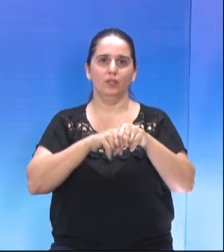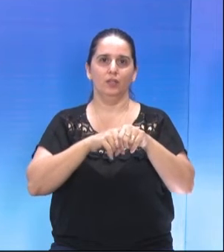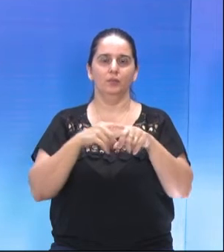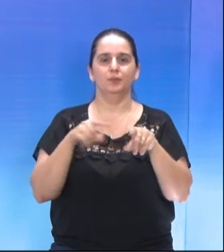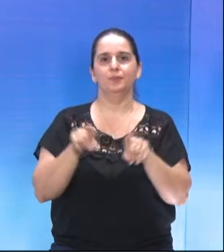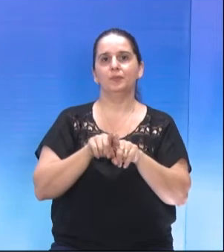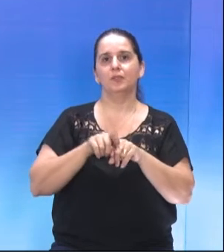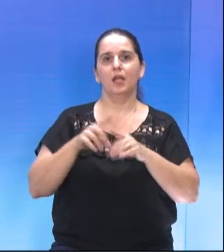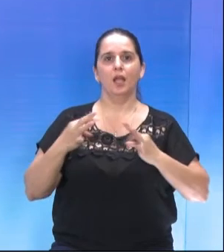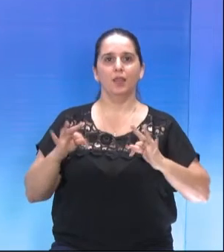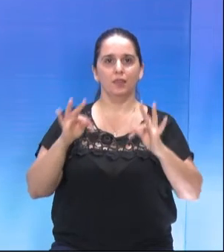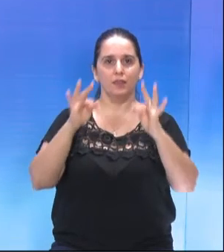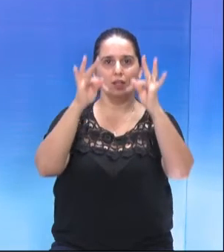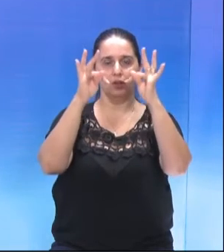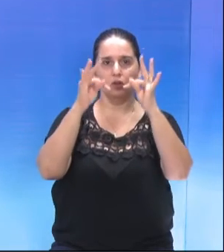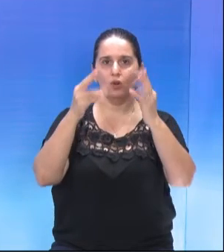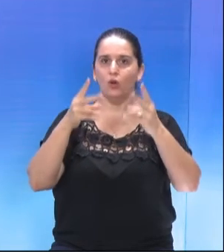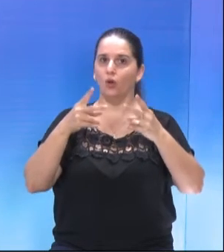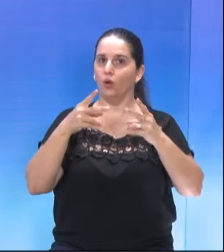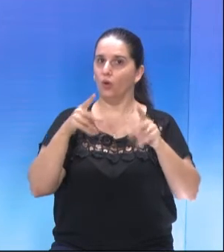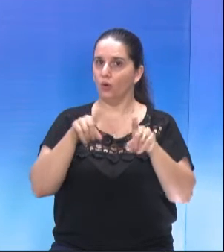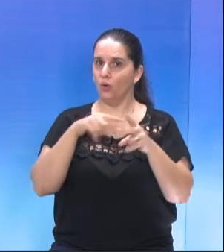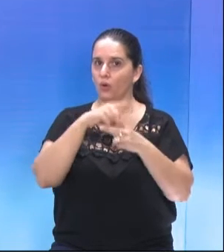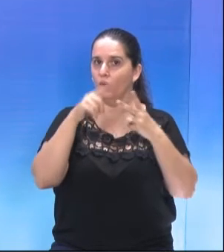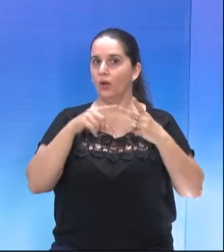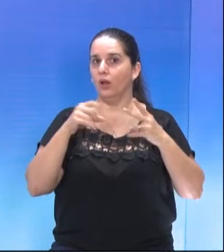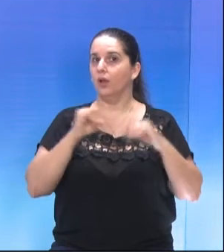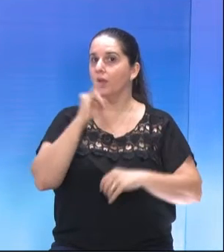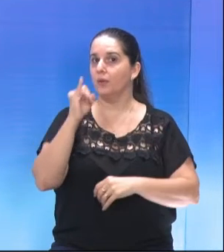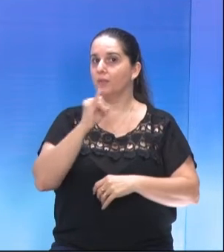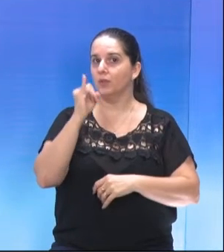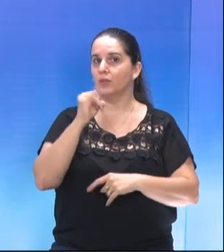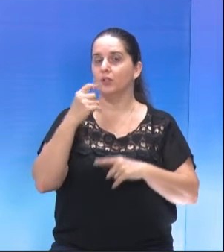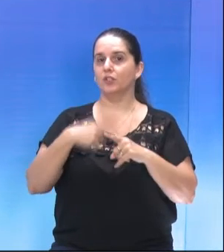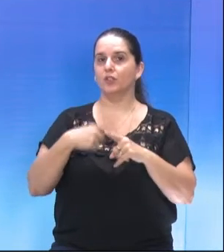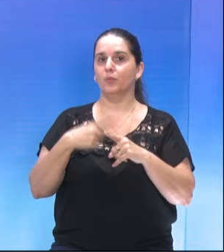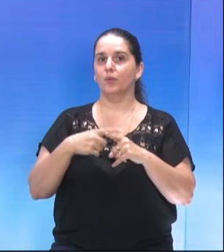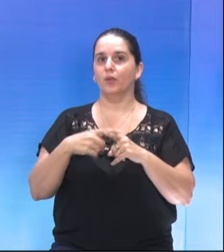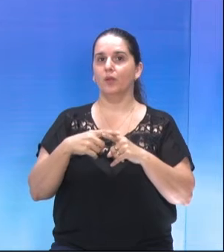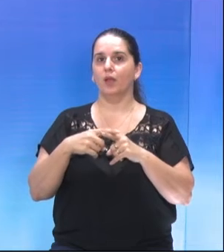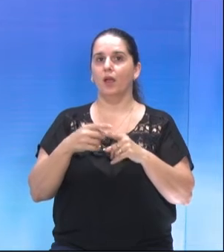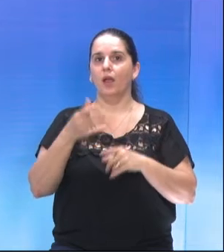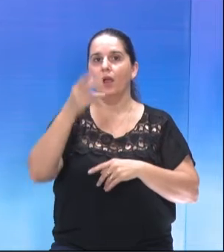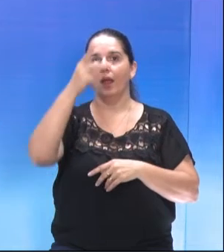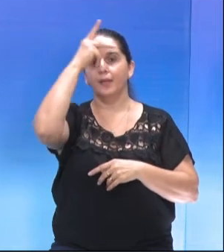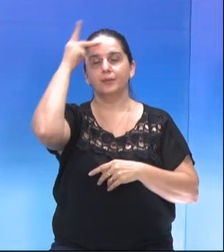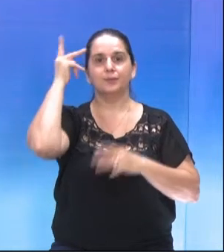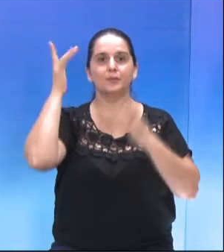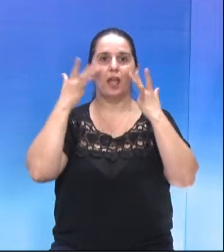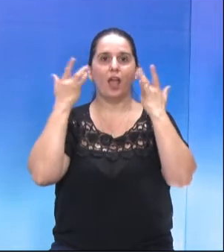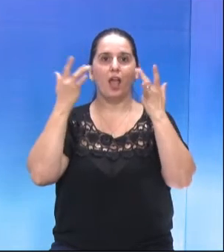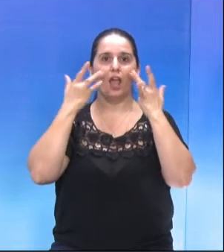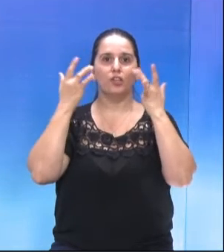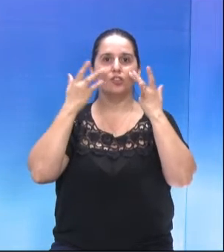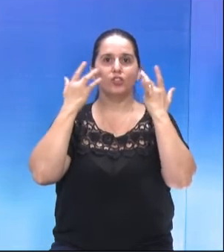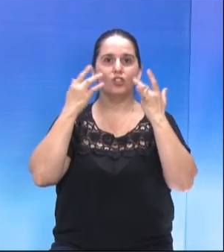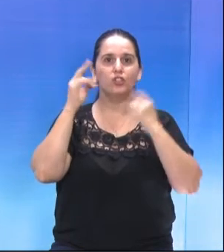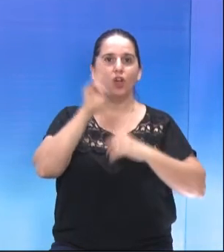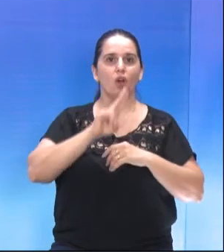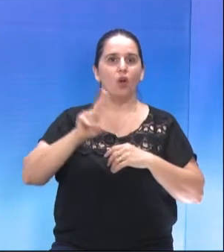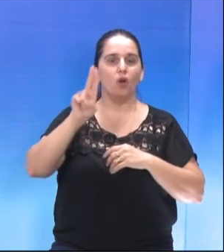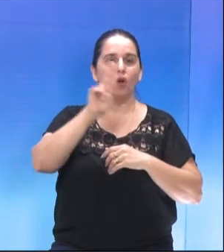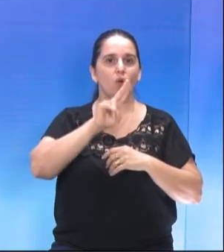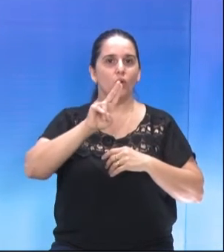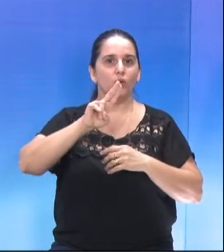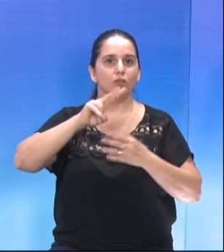importante também dentro da arte contemporânea que vocês vão vibrar é porque os artistas eles não estão mais preocupados em utilizar objetos comuns